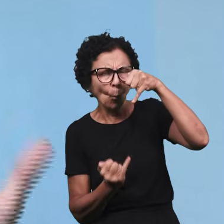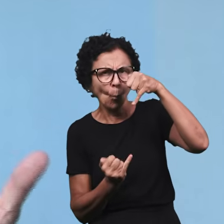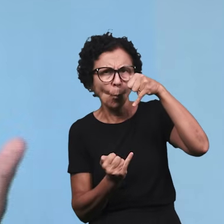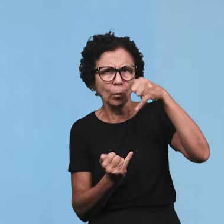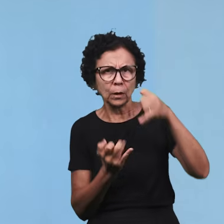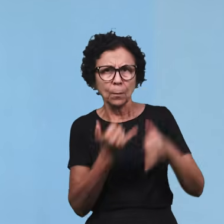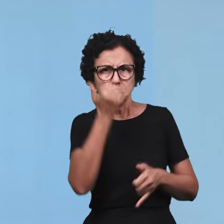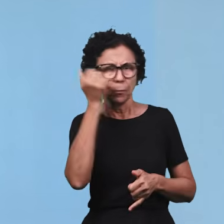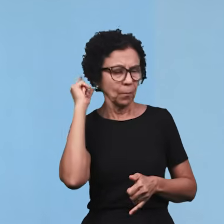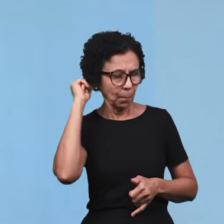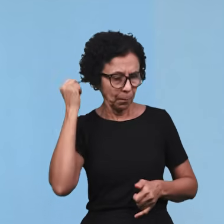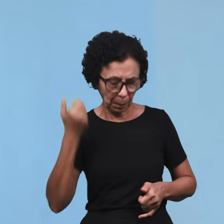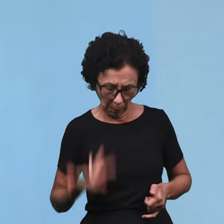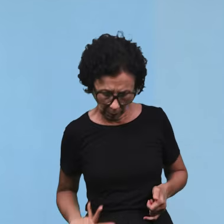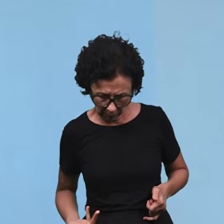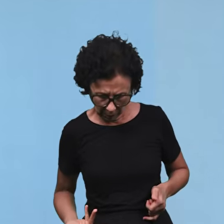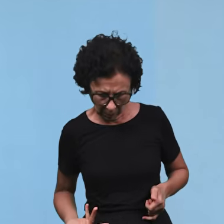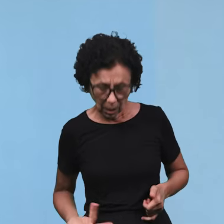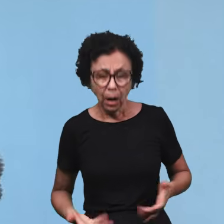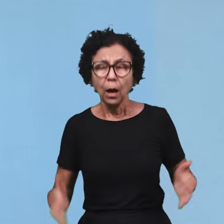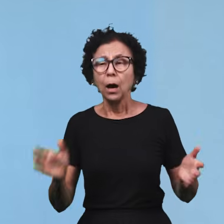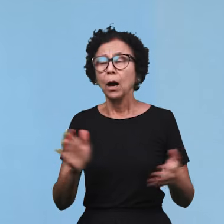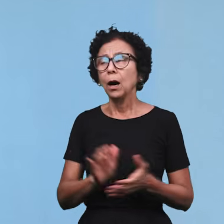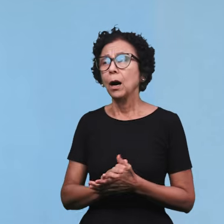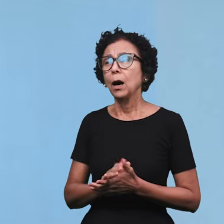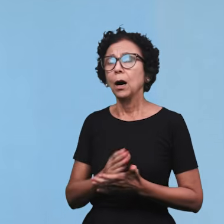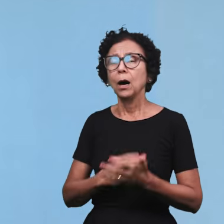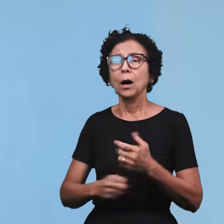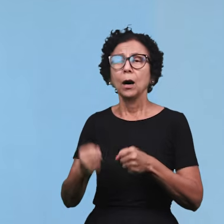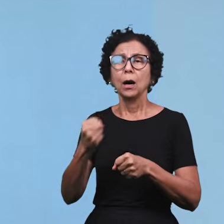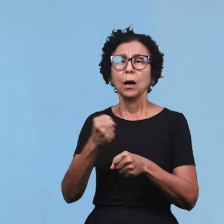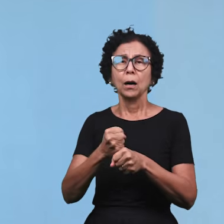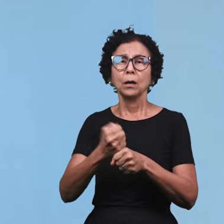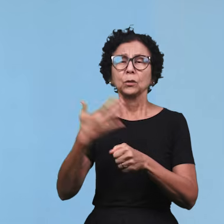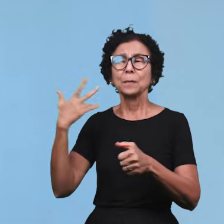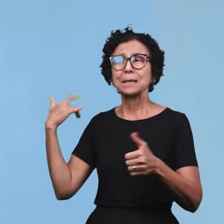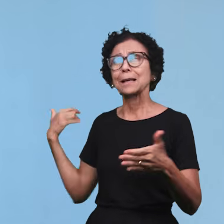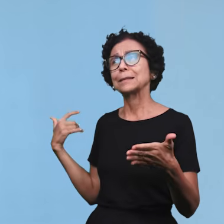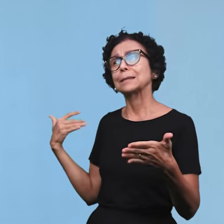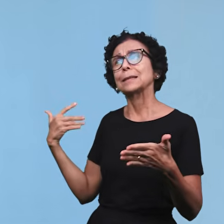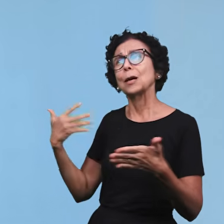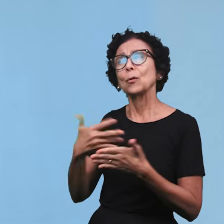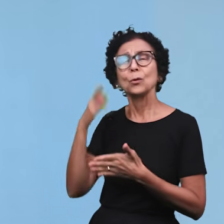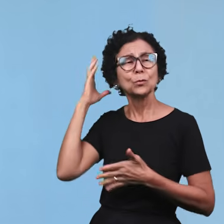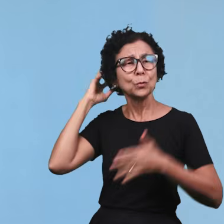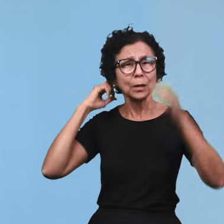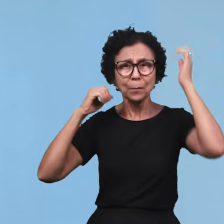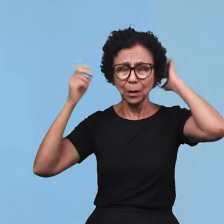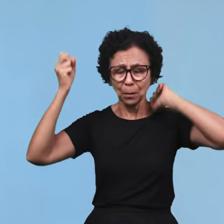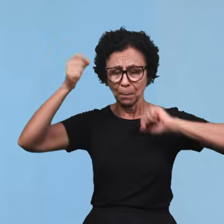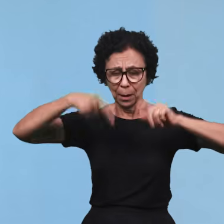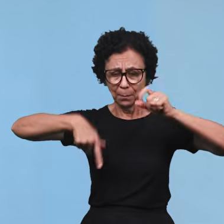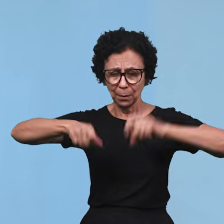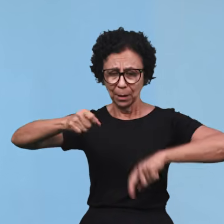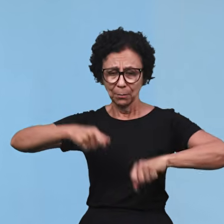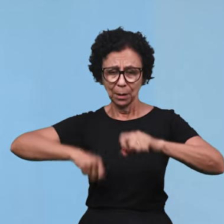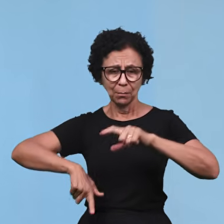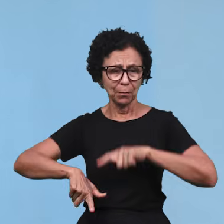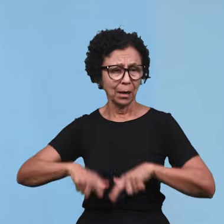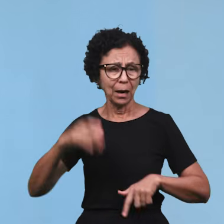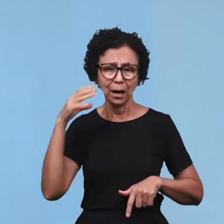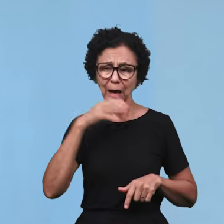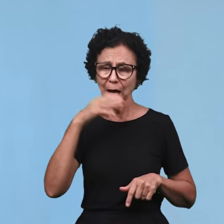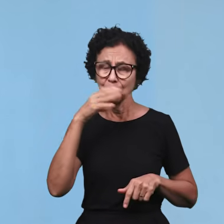de repente. Alguns pacientes falam, do ano passado para cá o meu cabelo caiu de repente, mas é porque ele não percebeu. Mas o cabelo foi